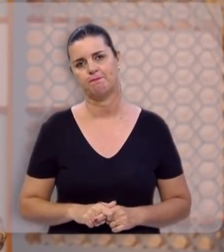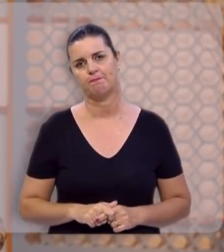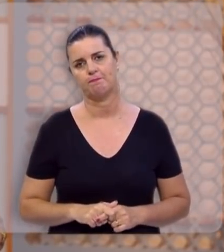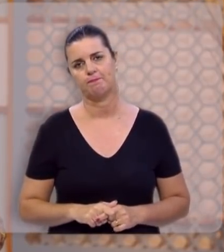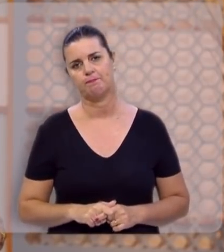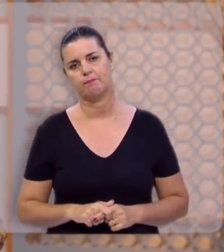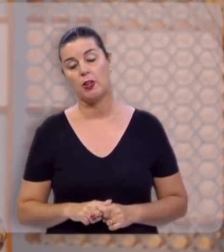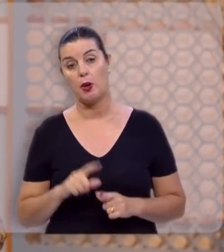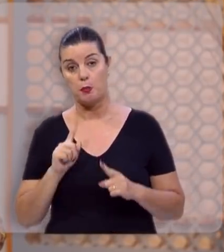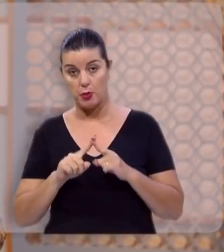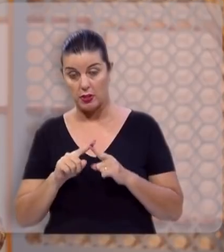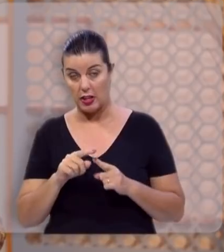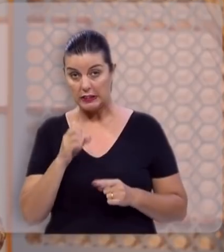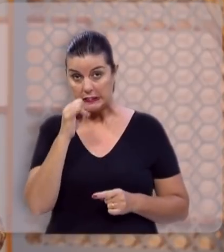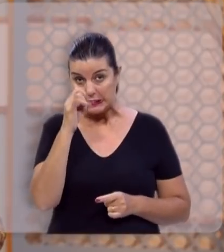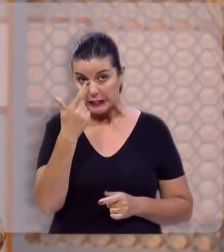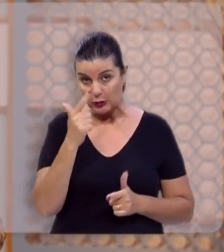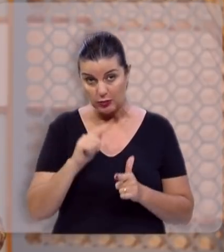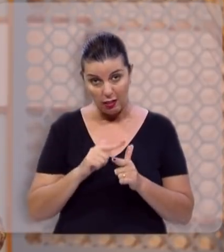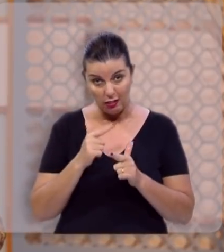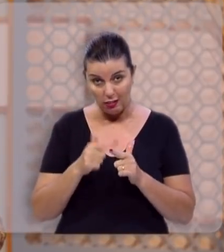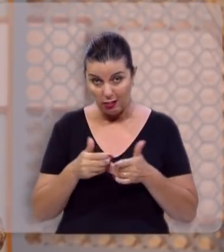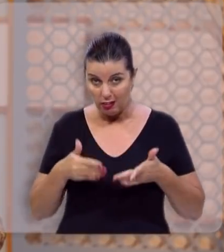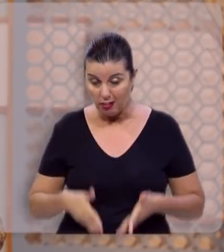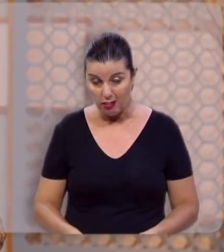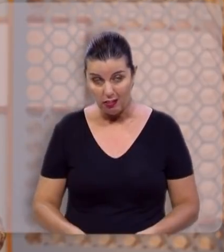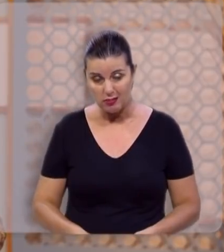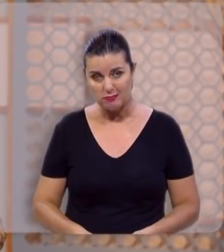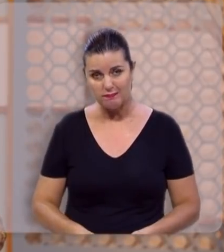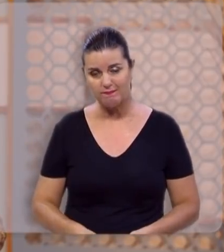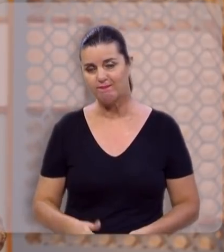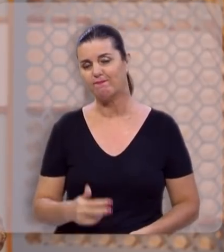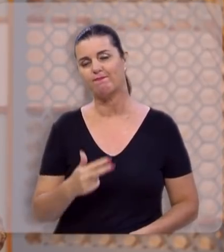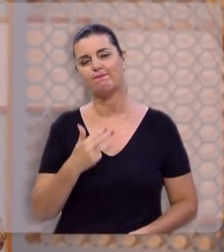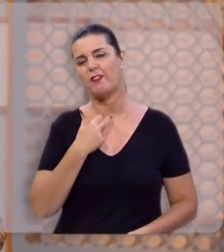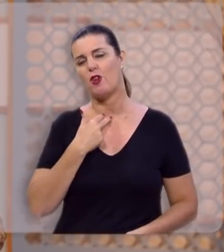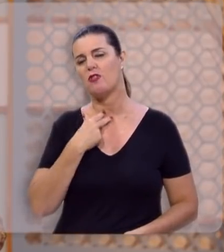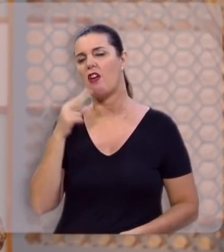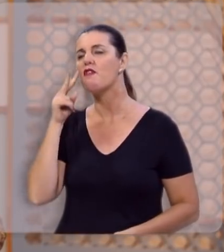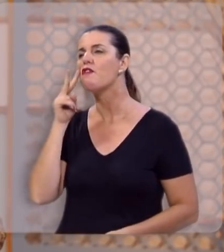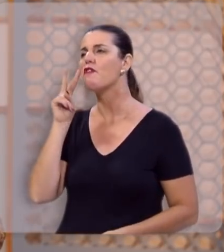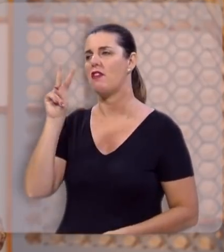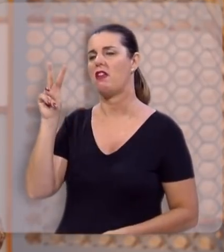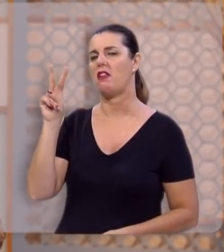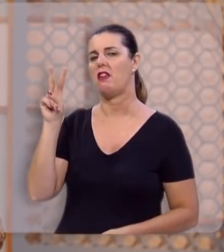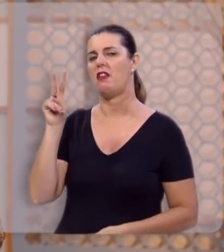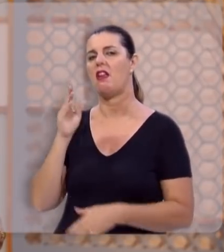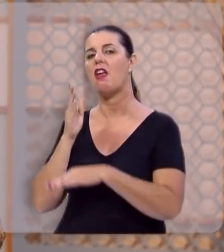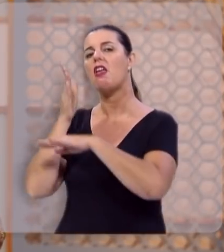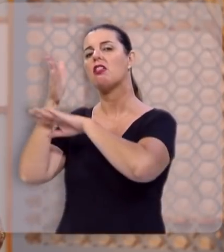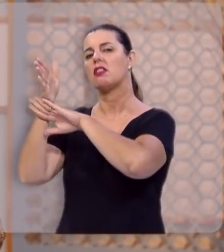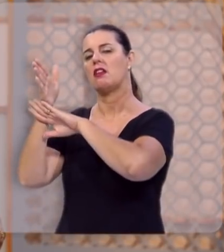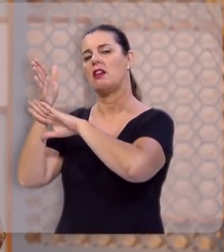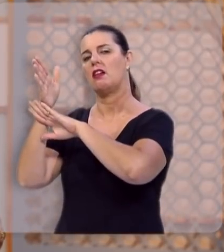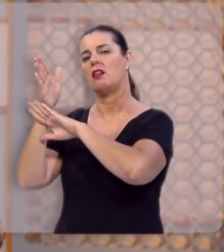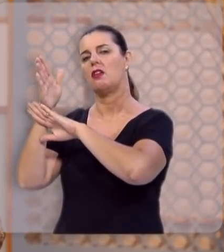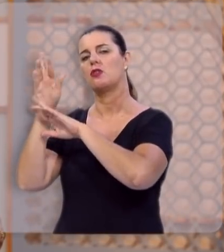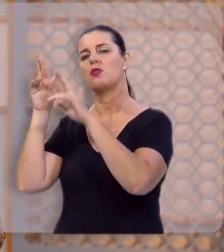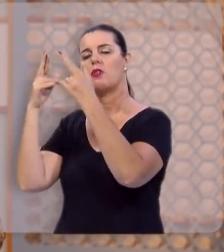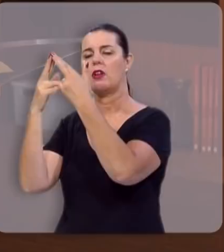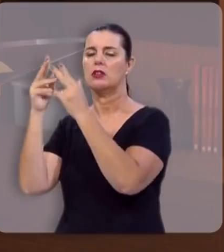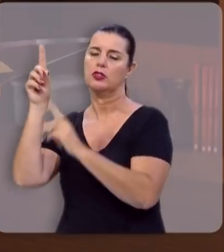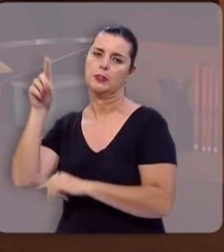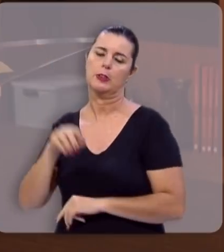Porque se você não nascer de novo, você não pode nem ver, nem entrar no reino de